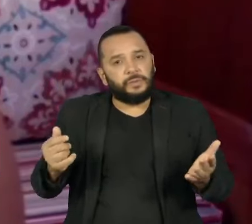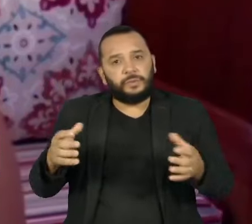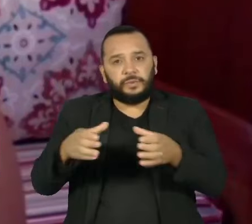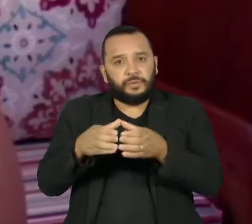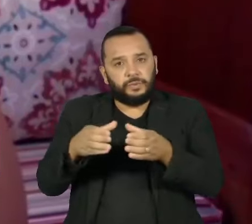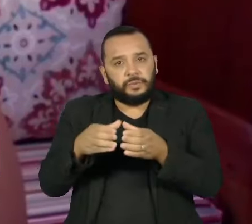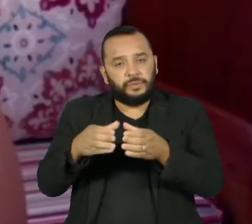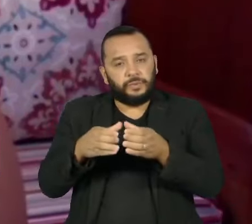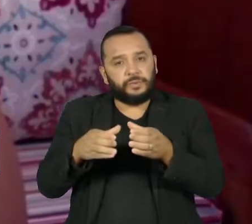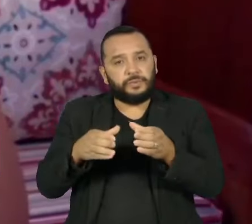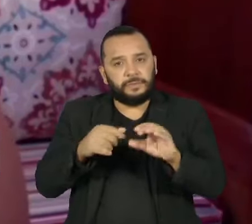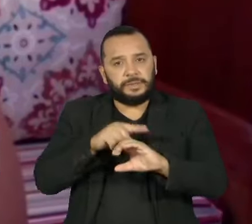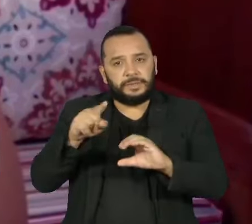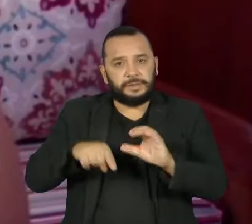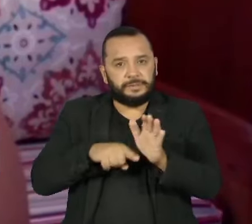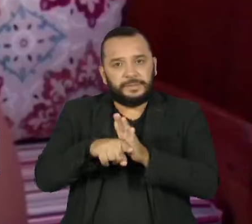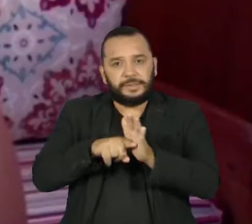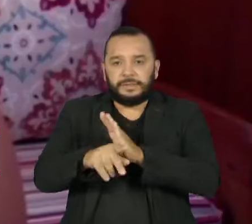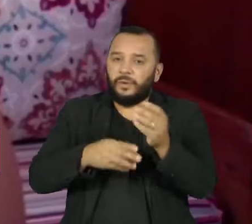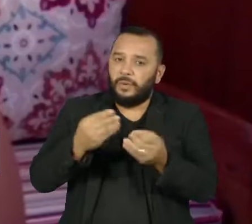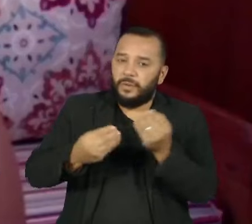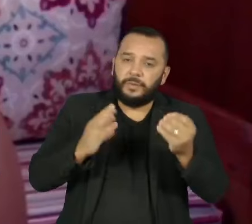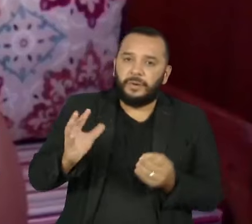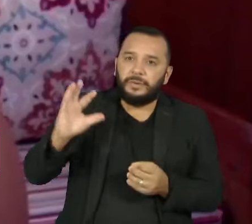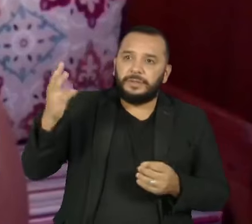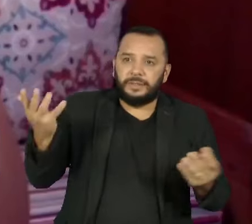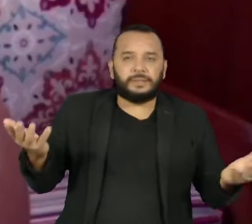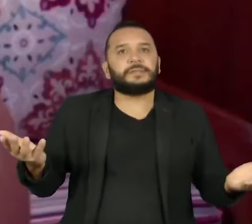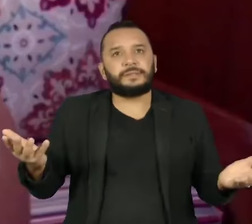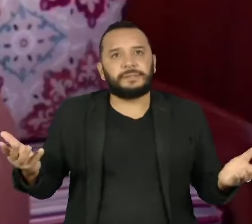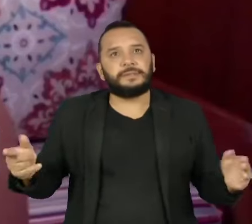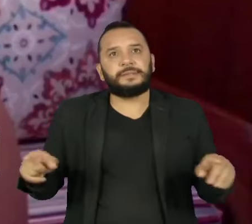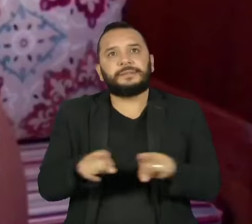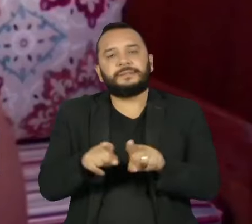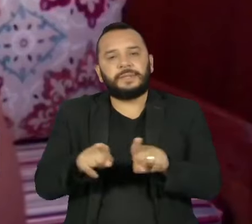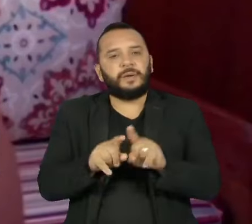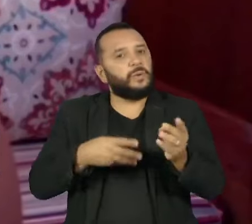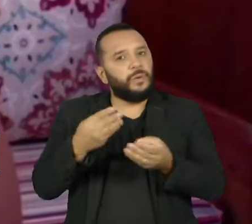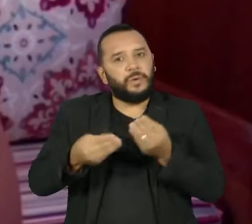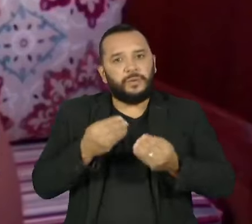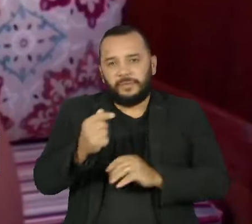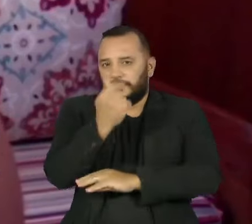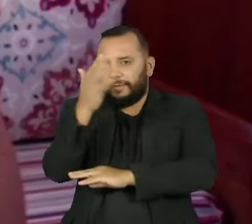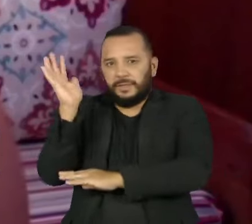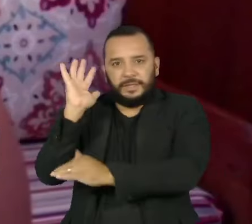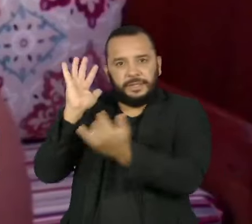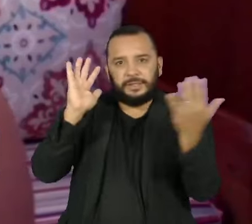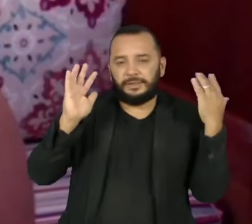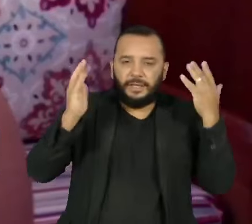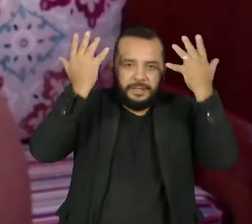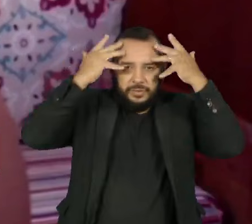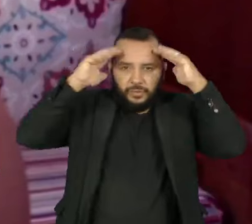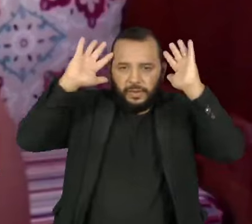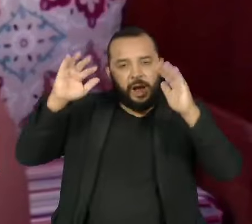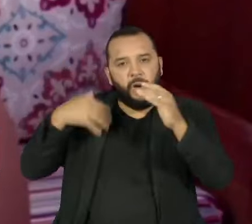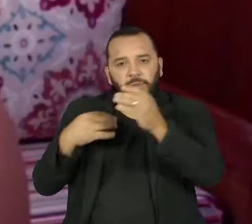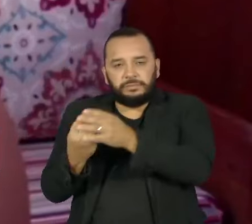cientistas estudando isso Como isso acontece de que forma e como a floresta vai se regenerando naturalmente então